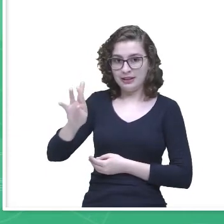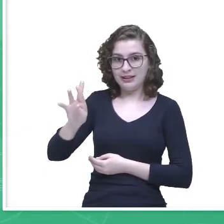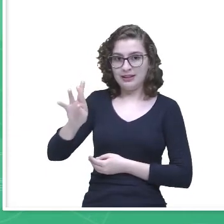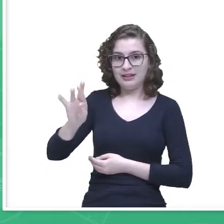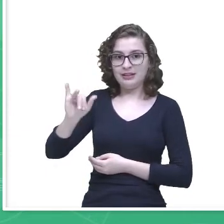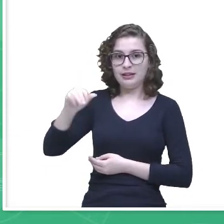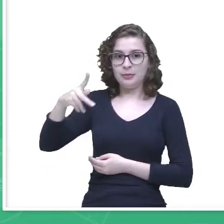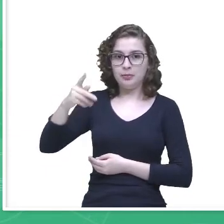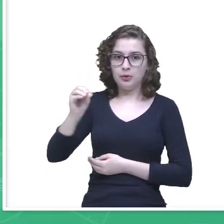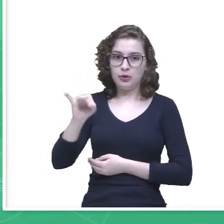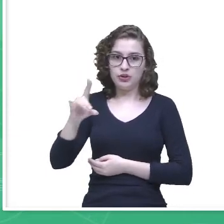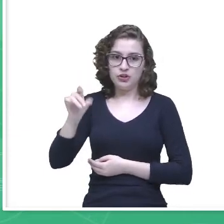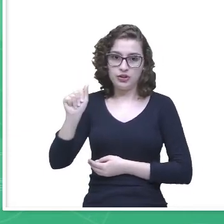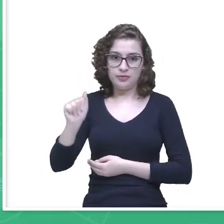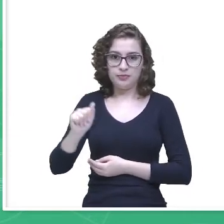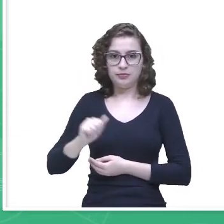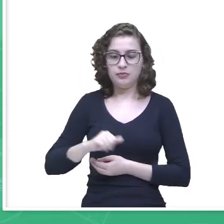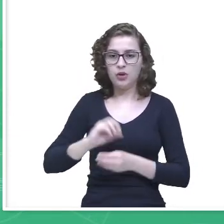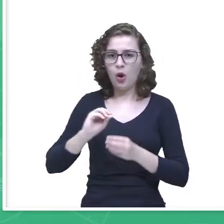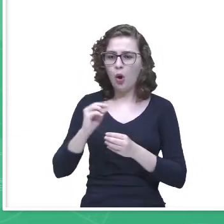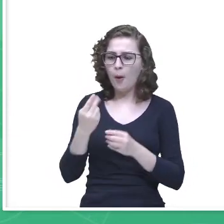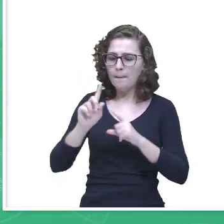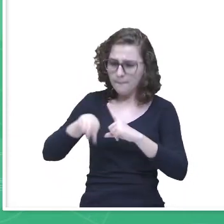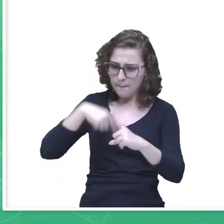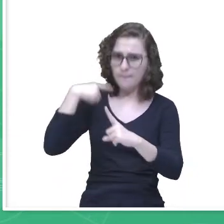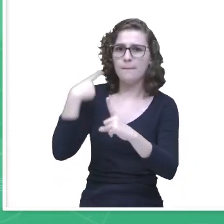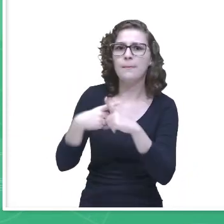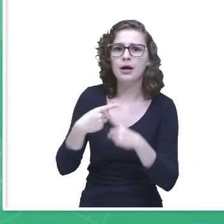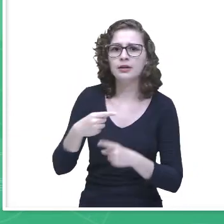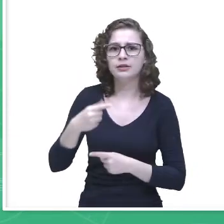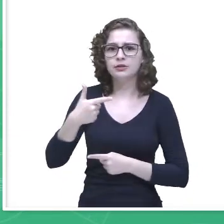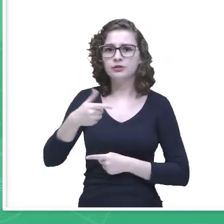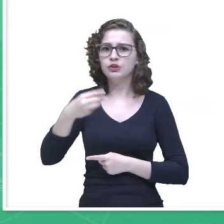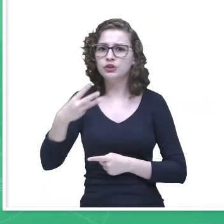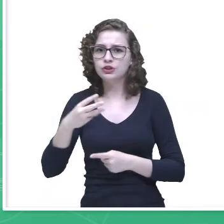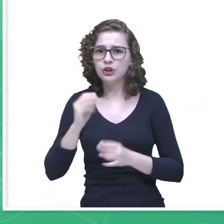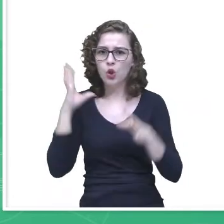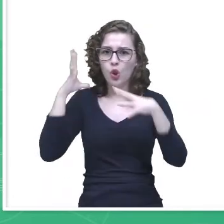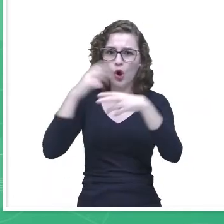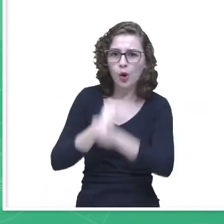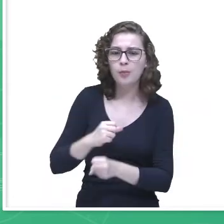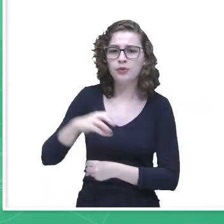acrescentar mais 23 ainda, e aí eu vou ter 92,